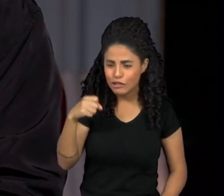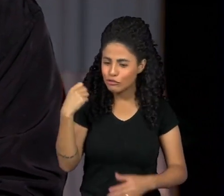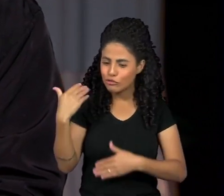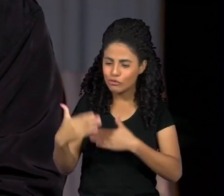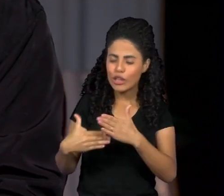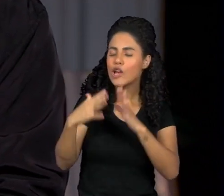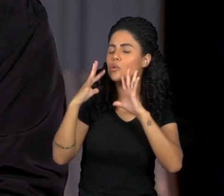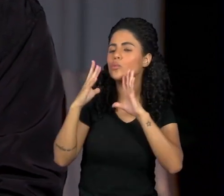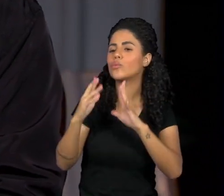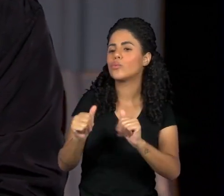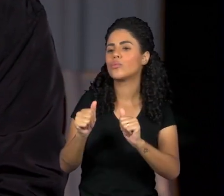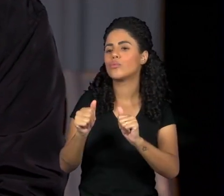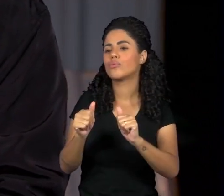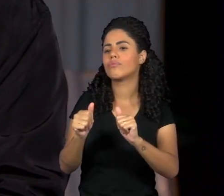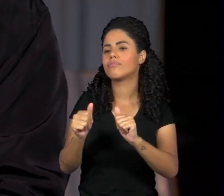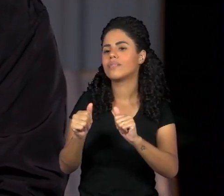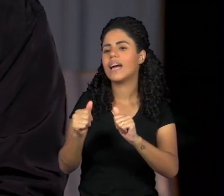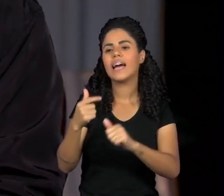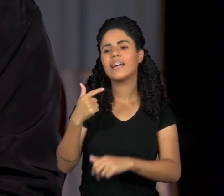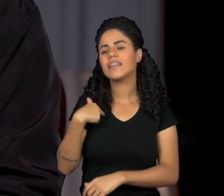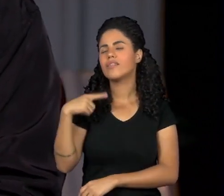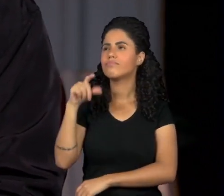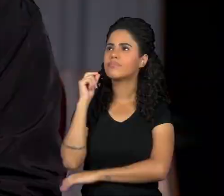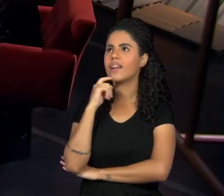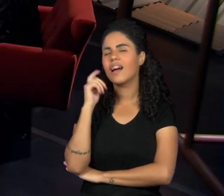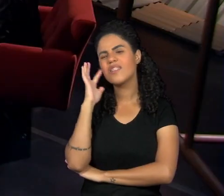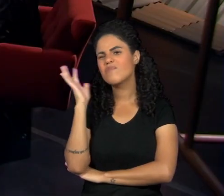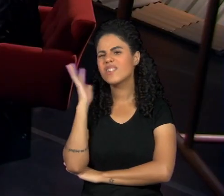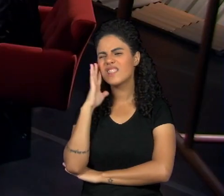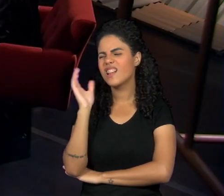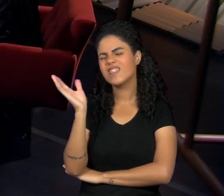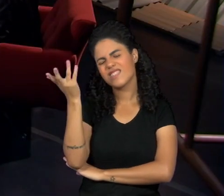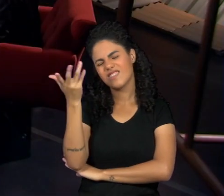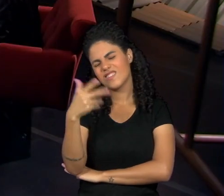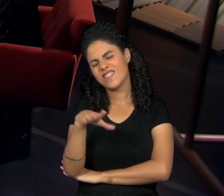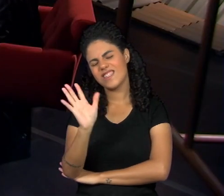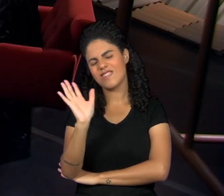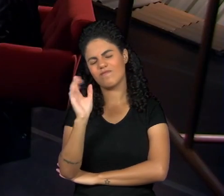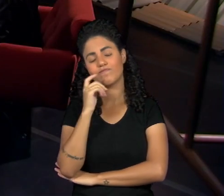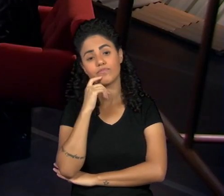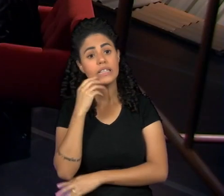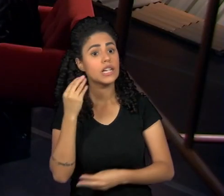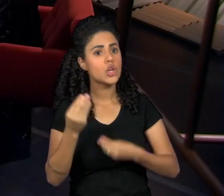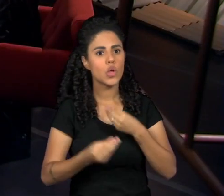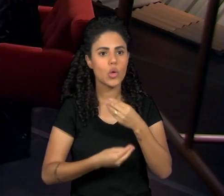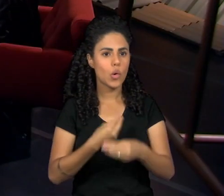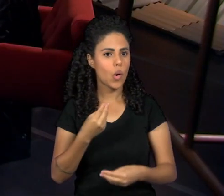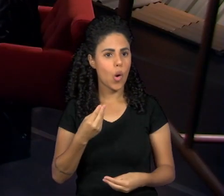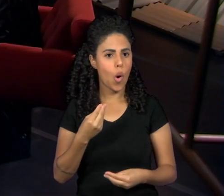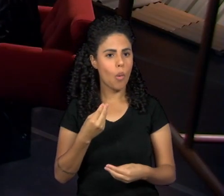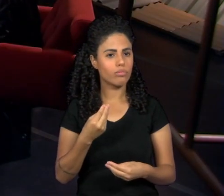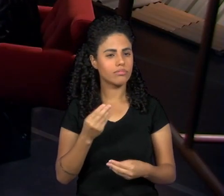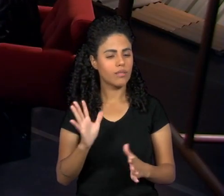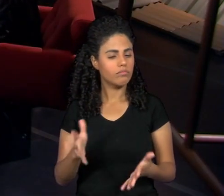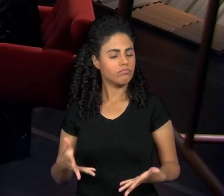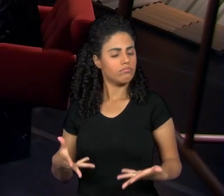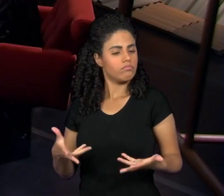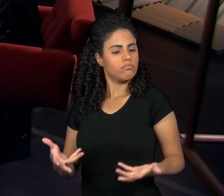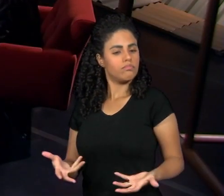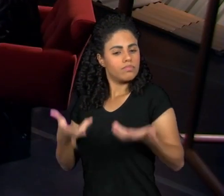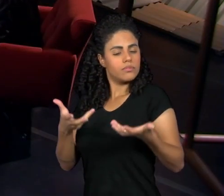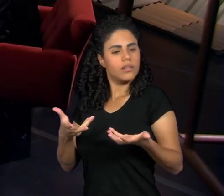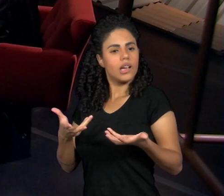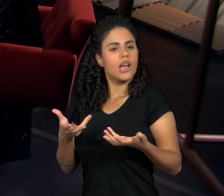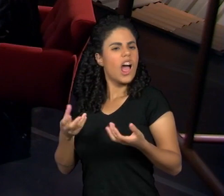coisas. Eu prefiro não pensar sobre isso. E o domínio sobre a vaidade? É uma